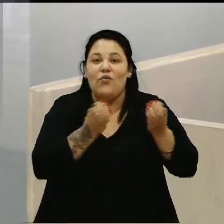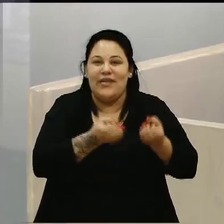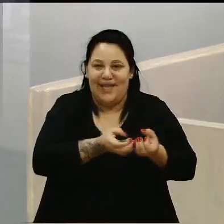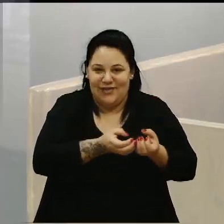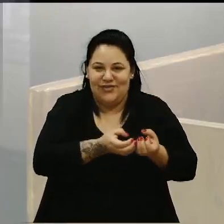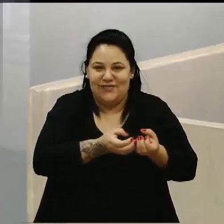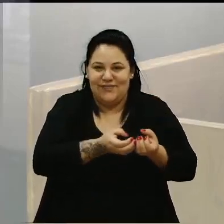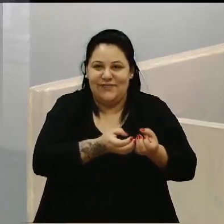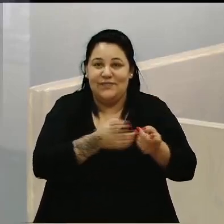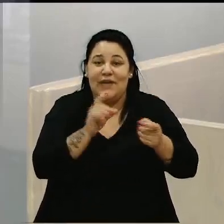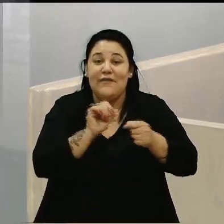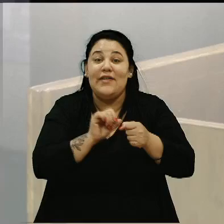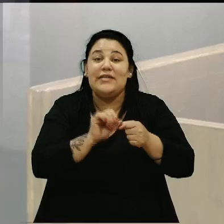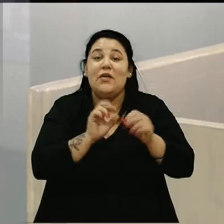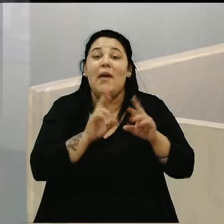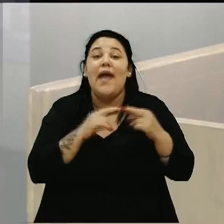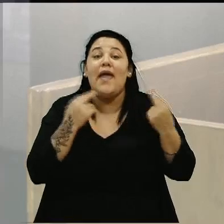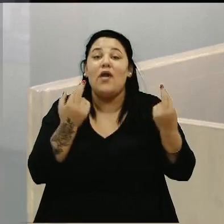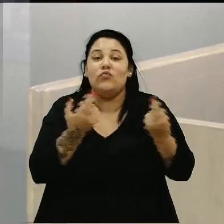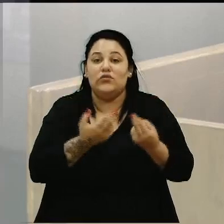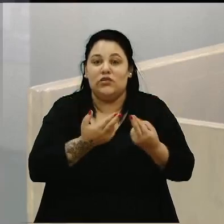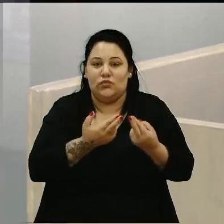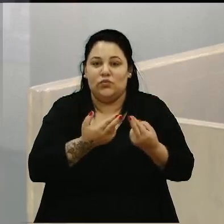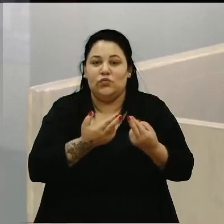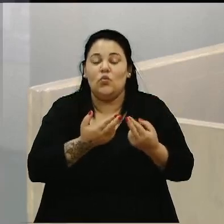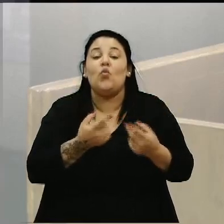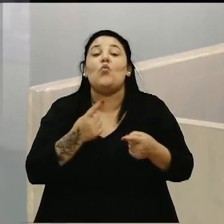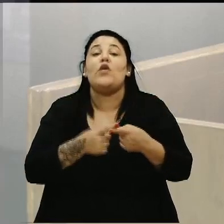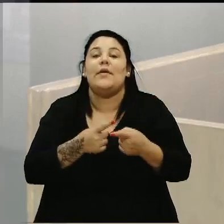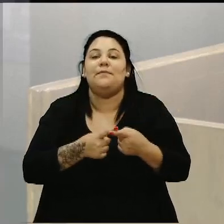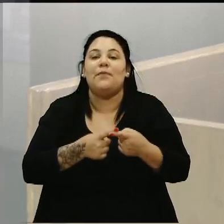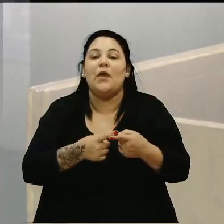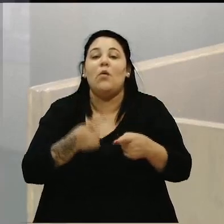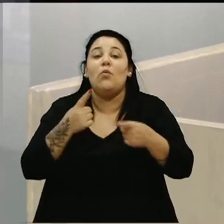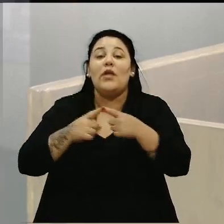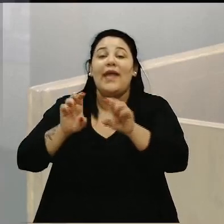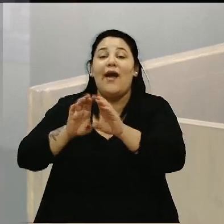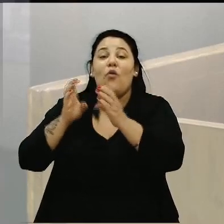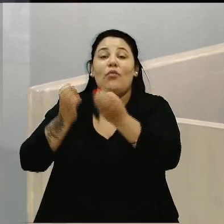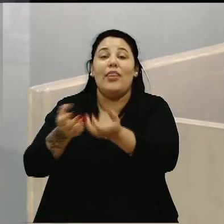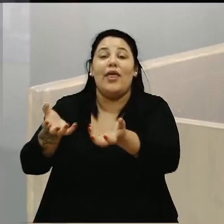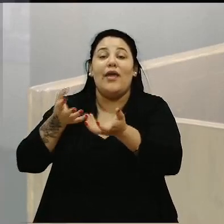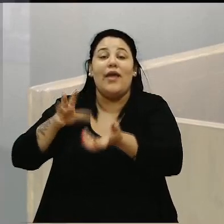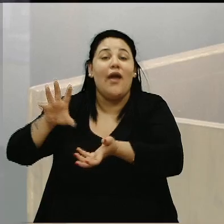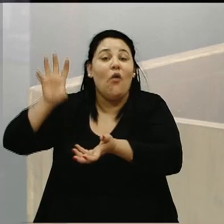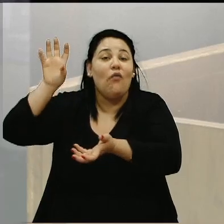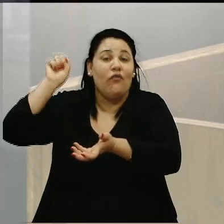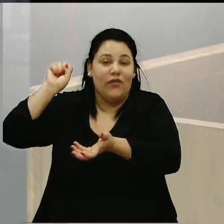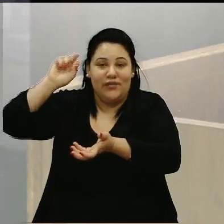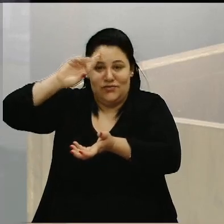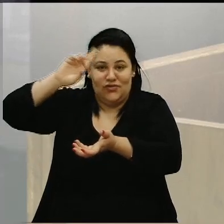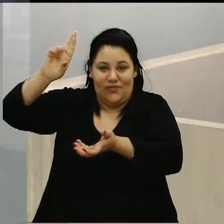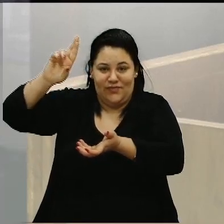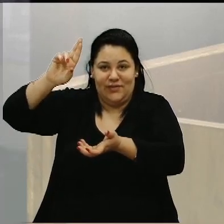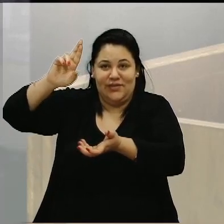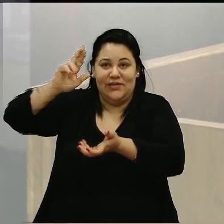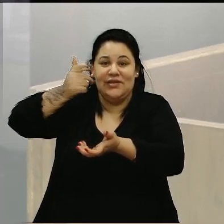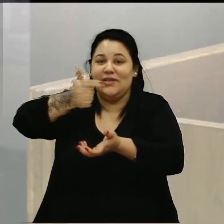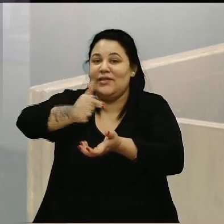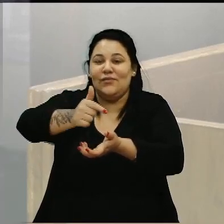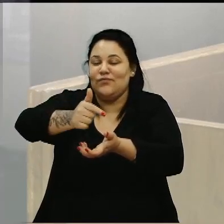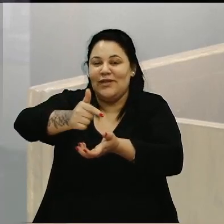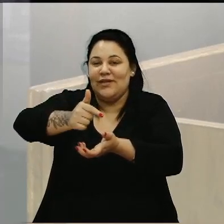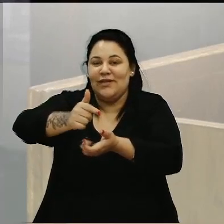para uma reunião. Por quê? Porque eles querem ouvir do superintendente que não vai mais